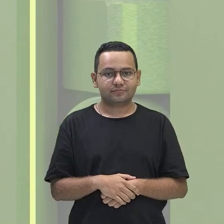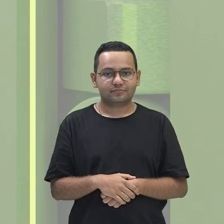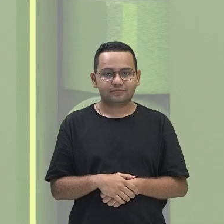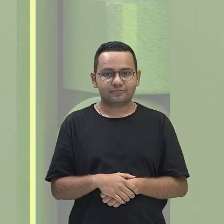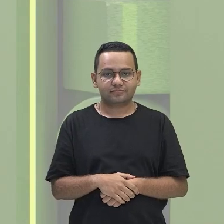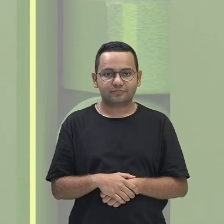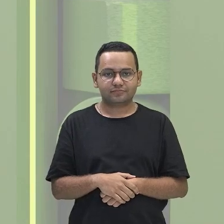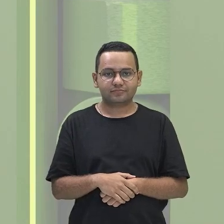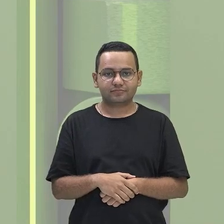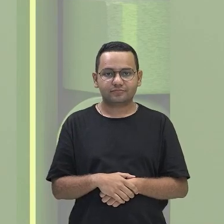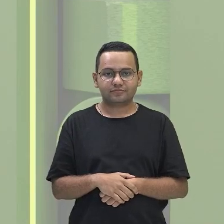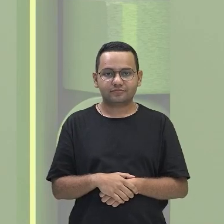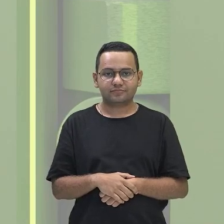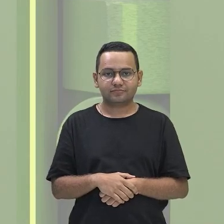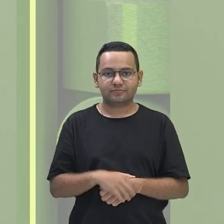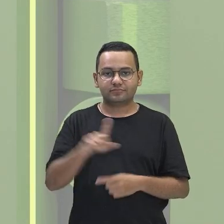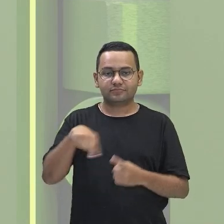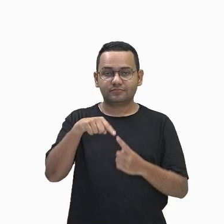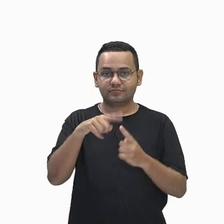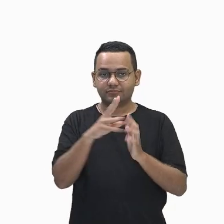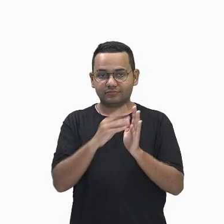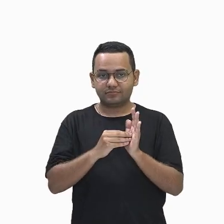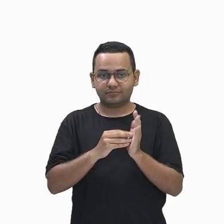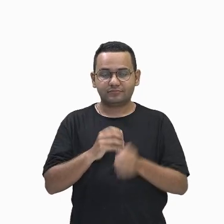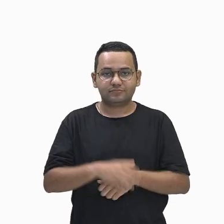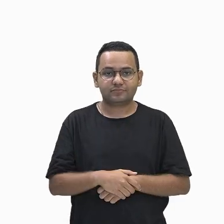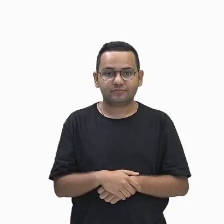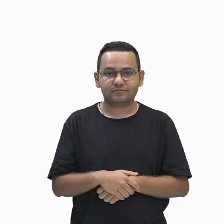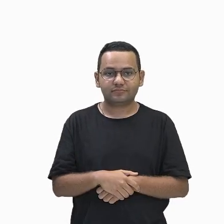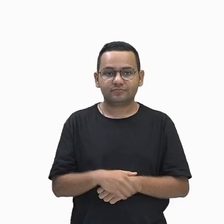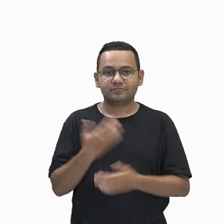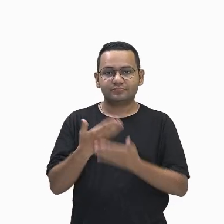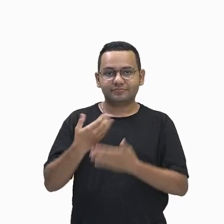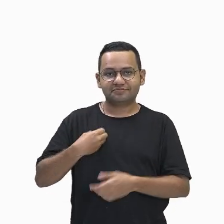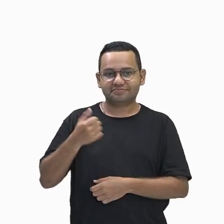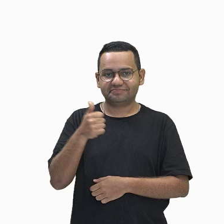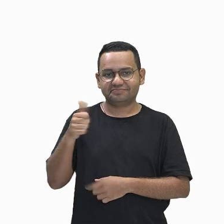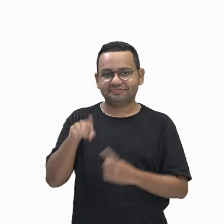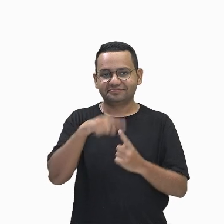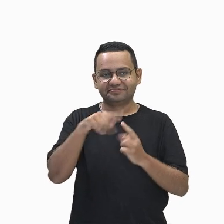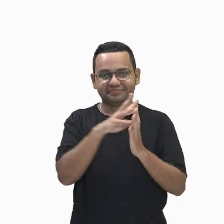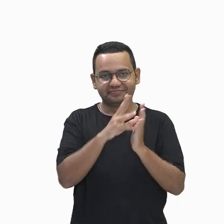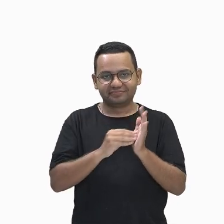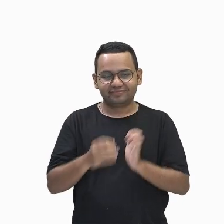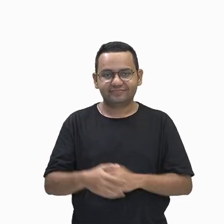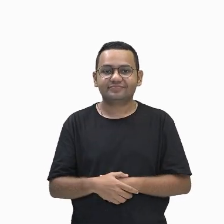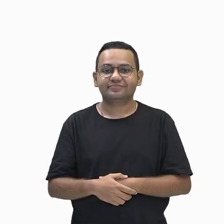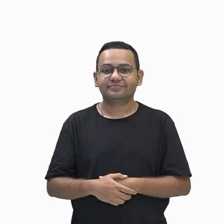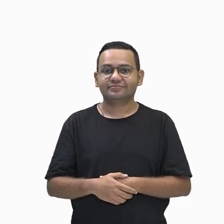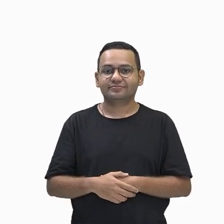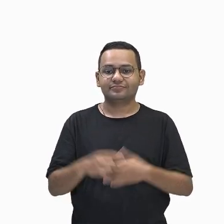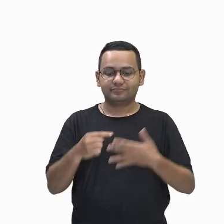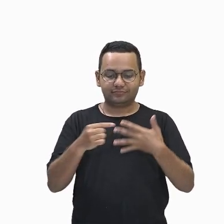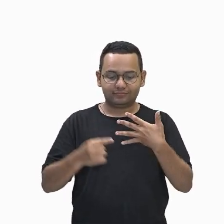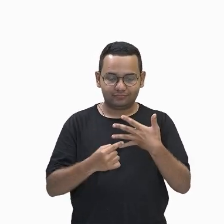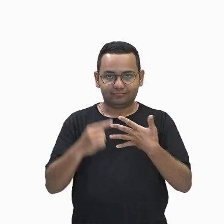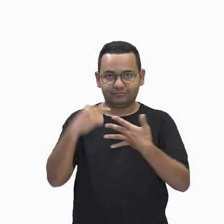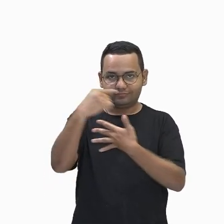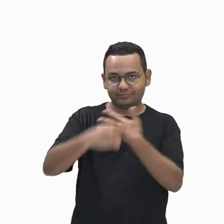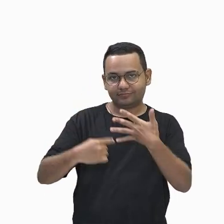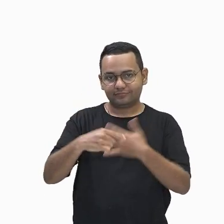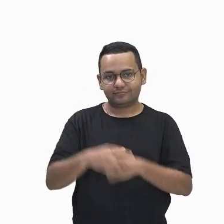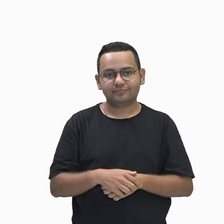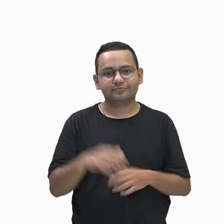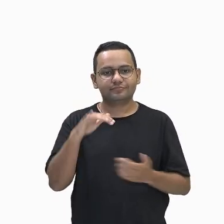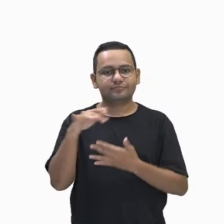agora conhecer o objeto de conhecimento da aula de hoje. A aula 11 tem como objeto de conhecimento o sistema endócrino,